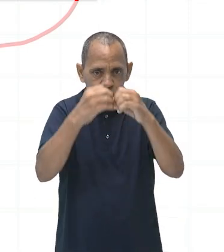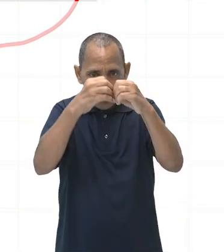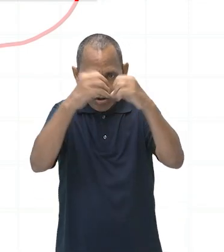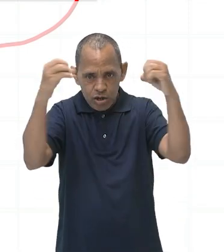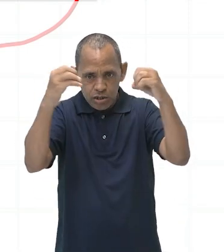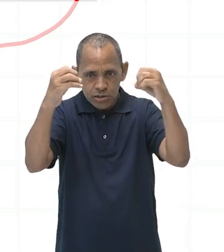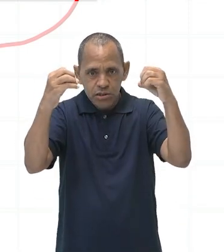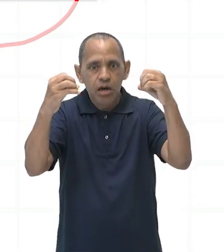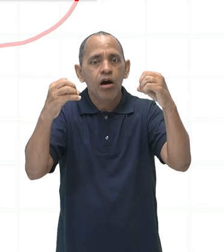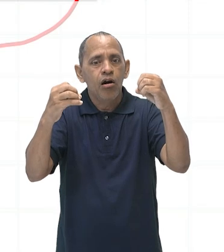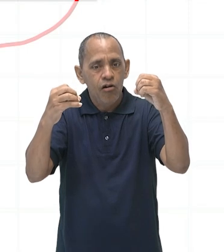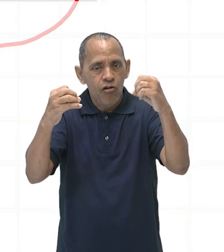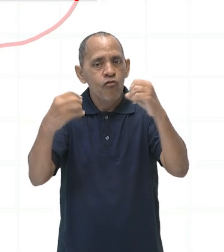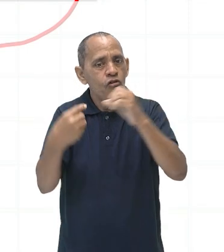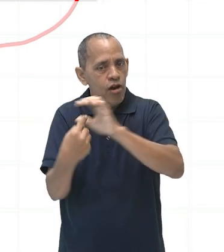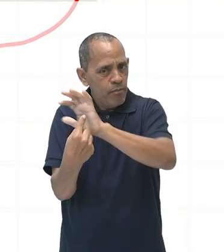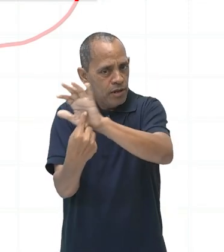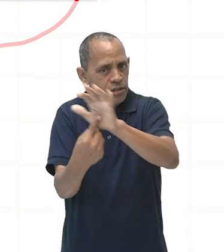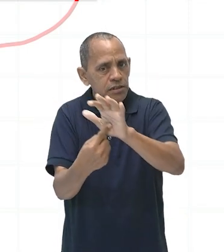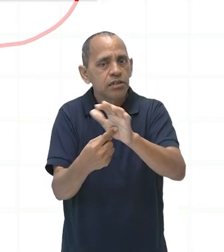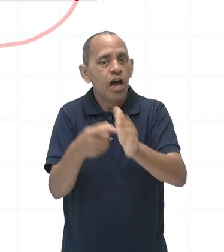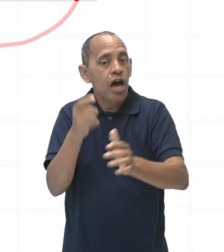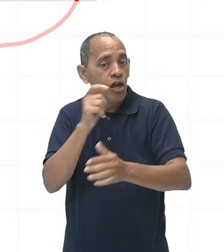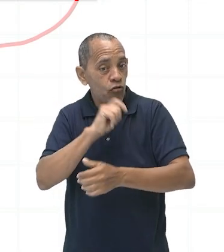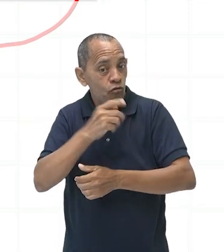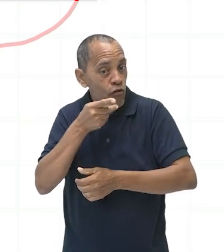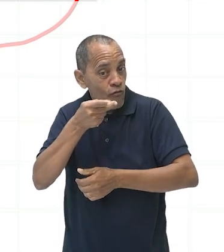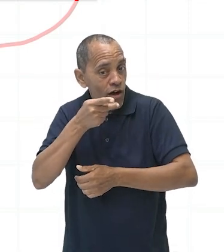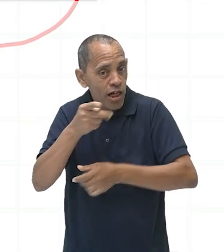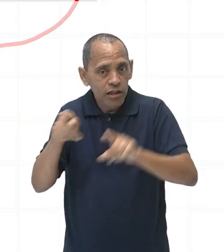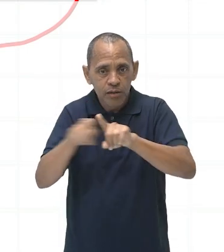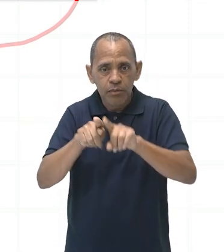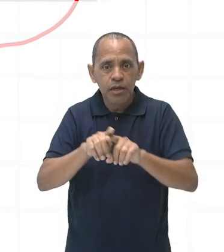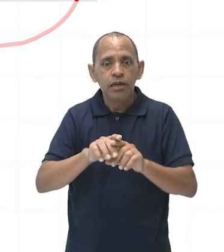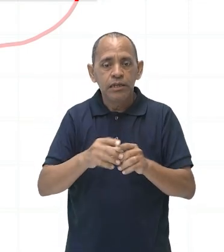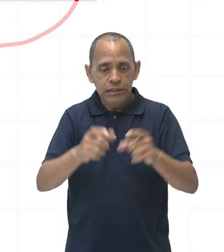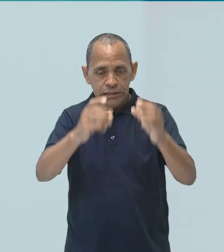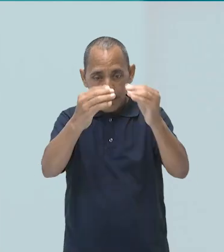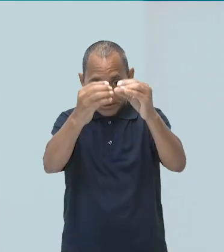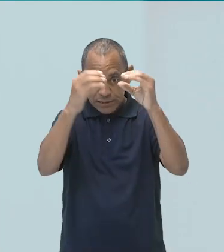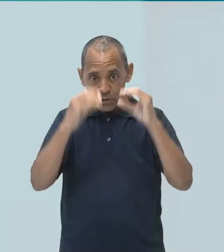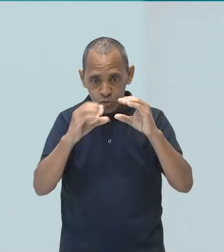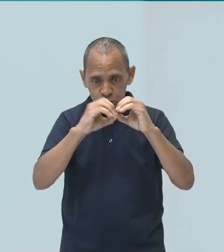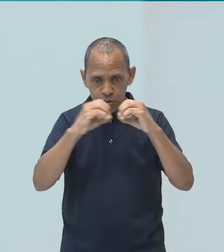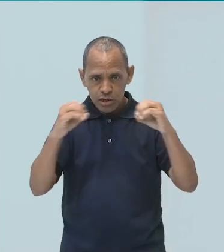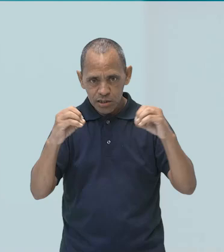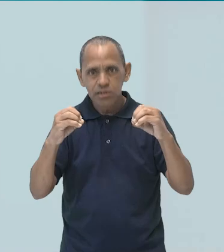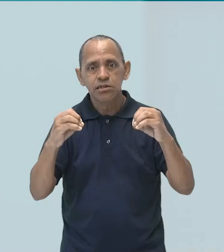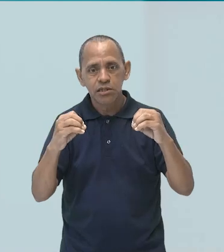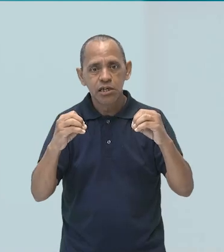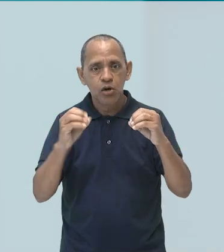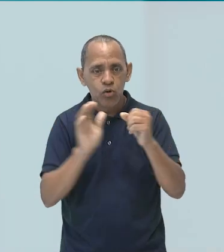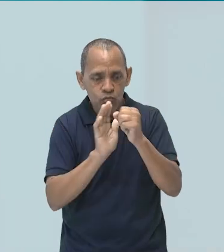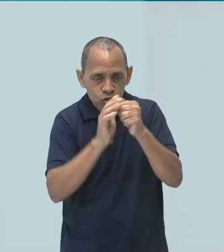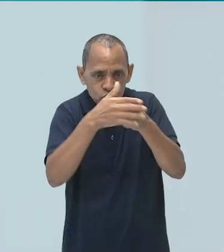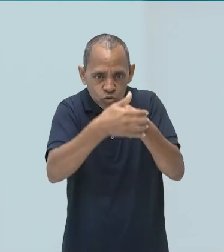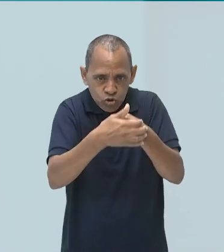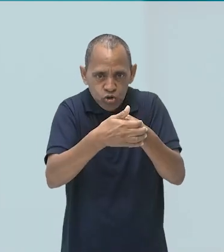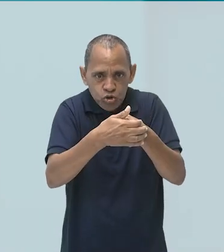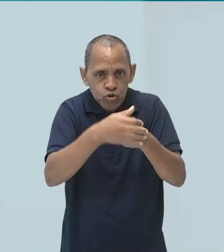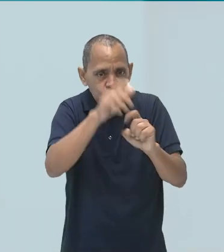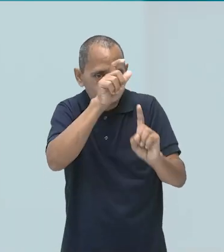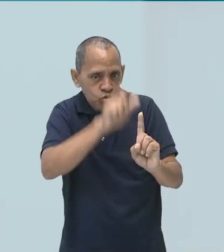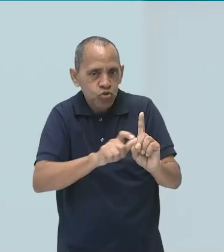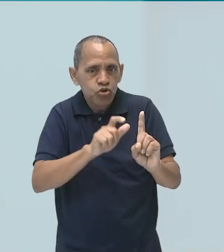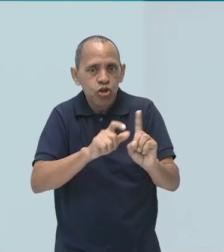oração não foi mencionado, então ele foi omitido. E por ter sido omitido, sabemos que o sujeito do verbo nessa segunda oração